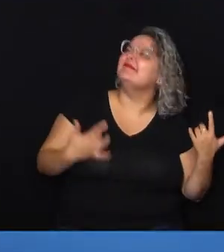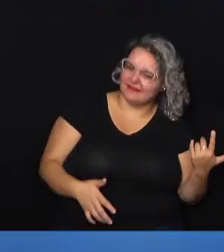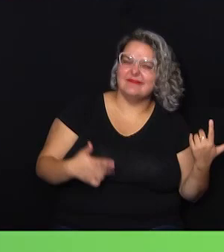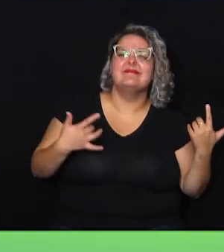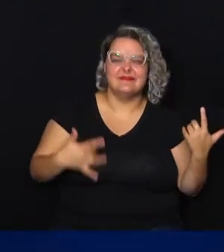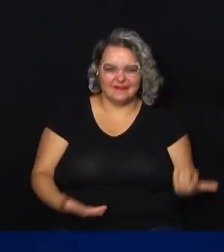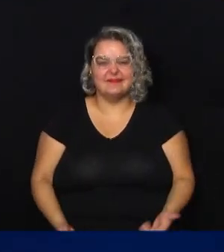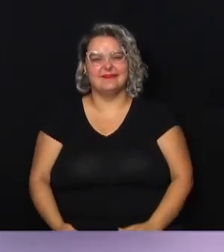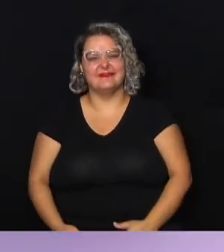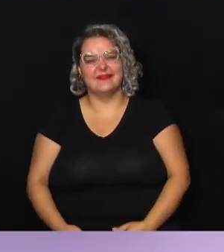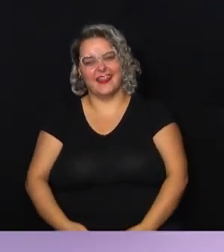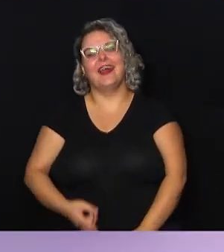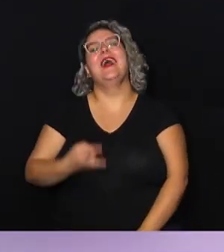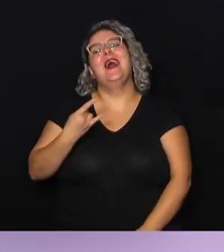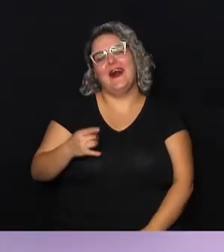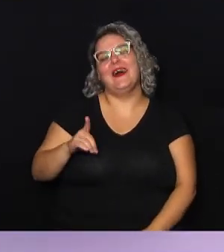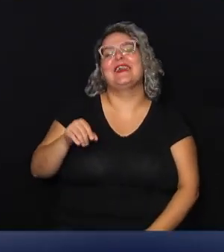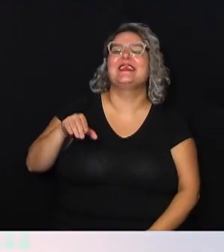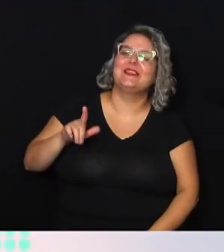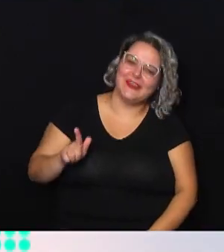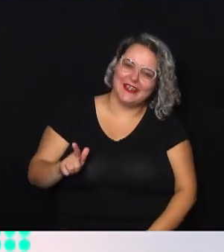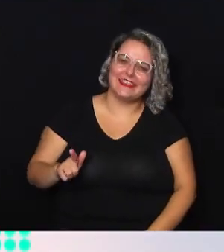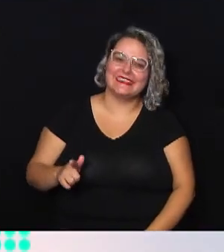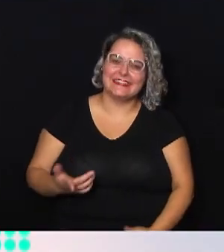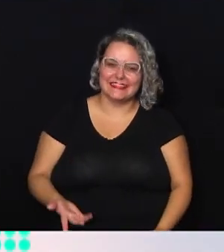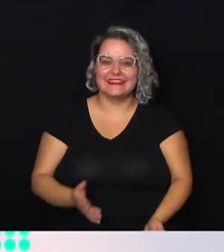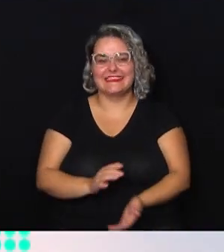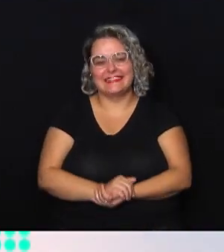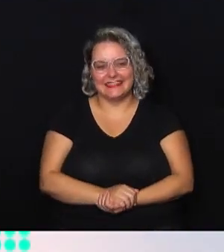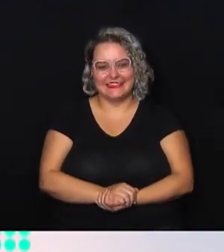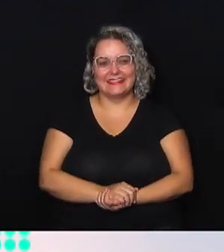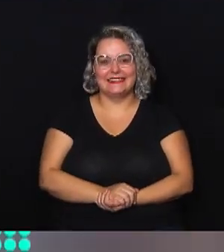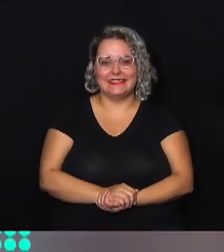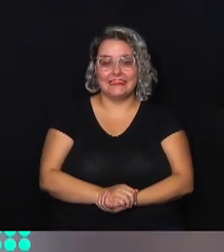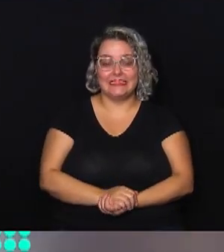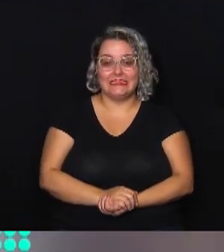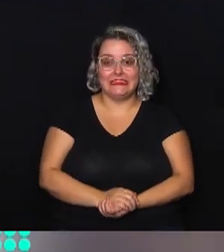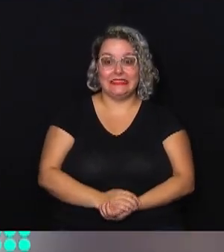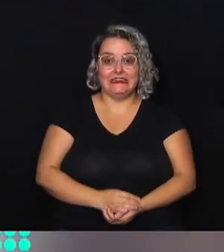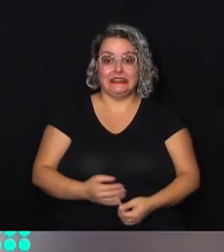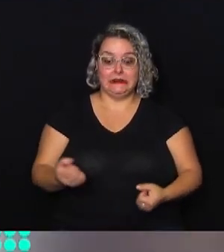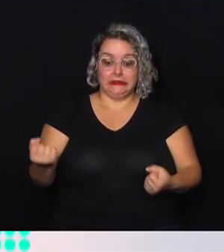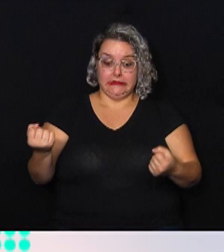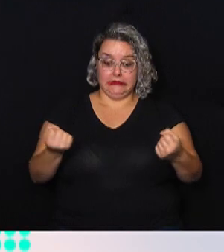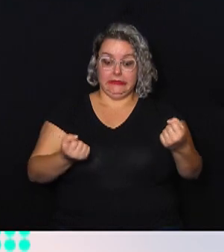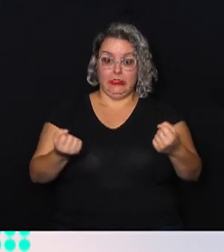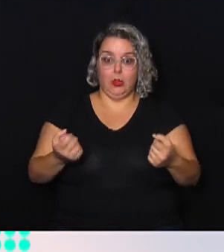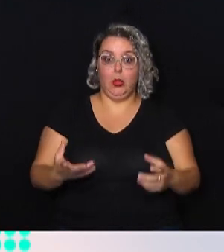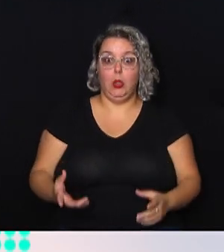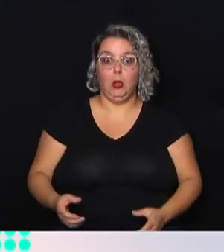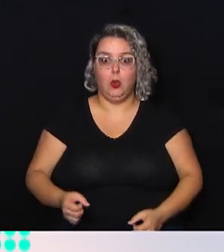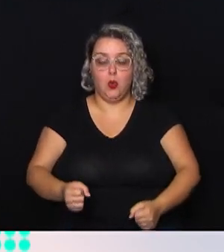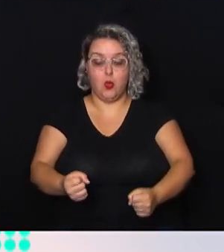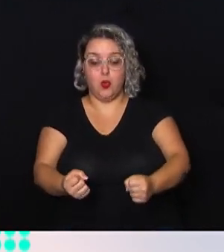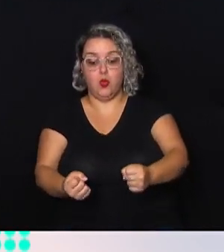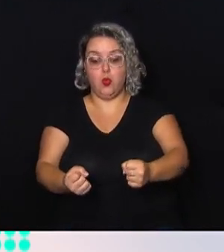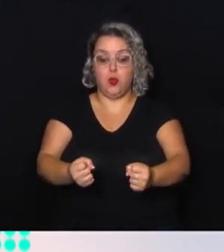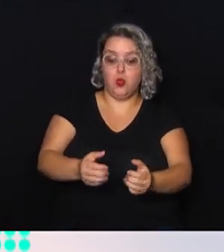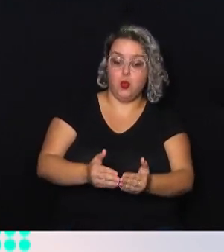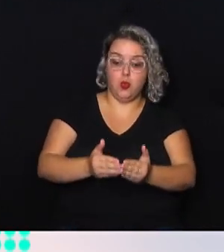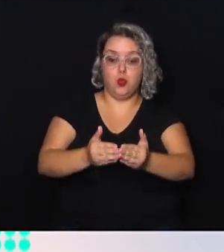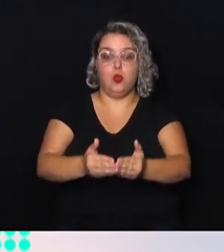Rock Dog, uma batida animal. Um capitão alcoólatra comanda um cruzeiro de luxo. Nele, uma